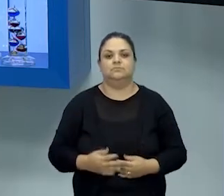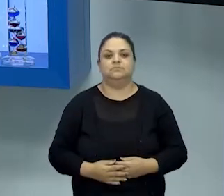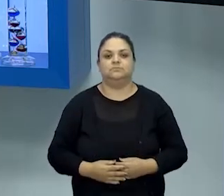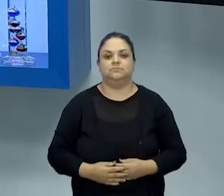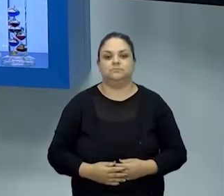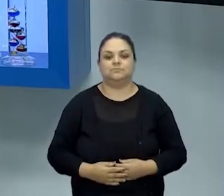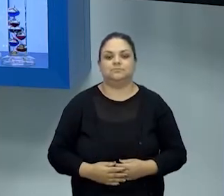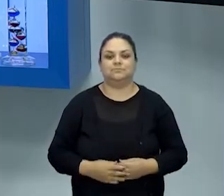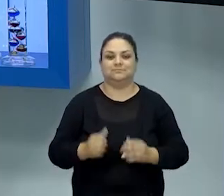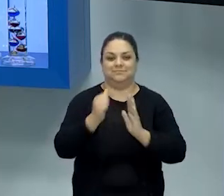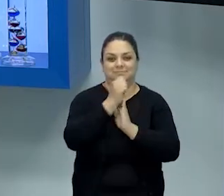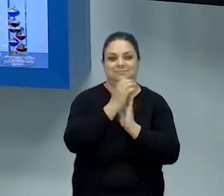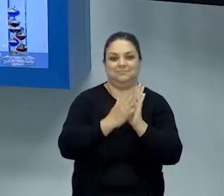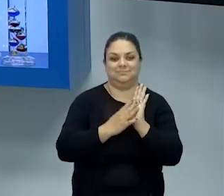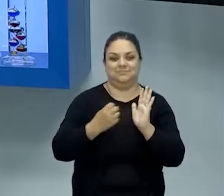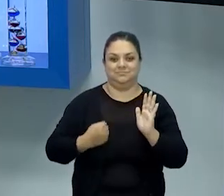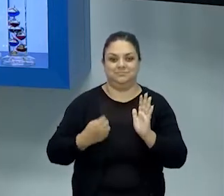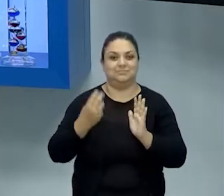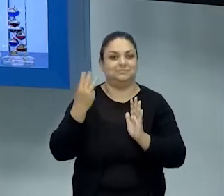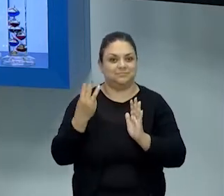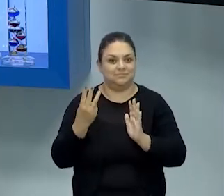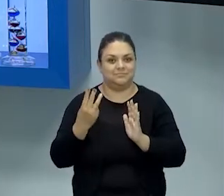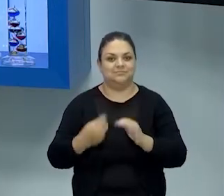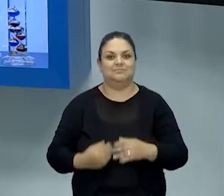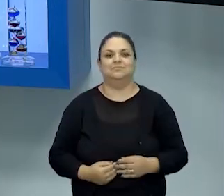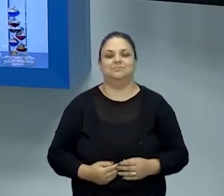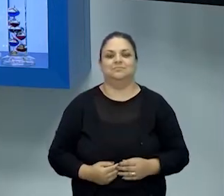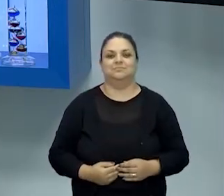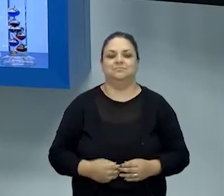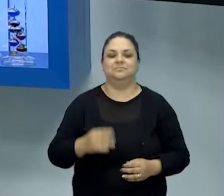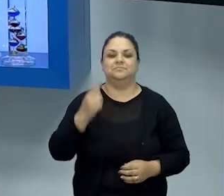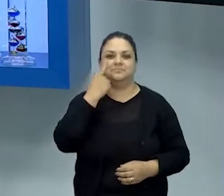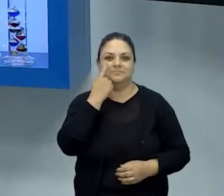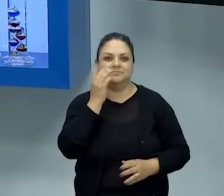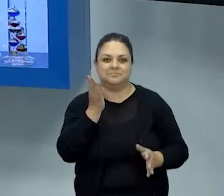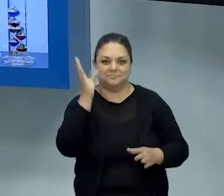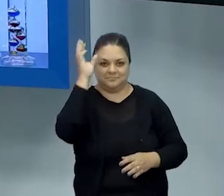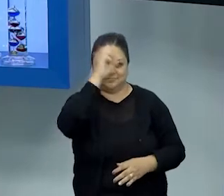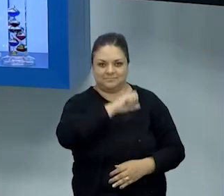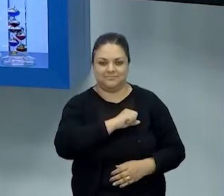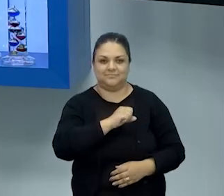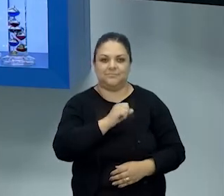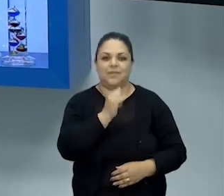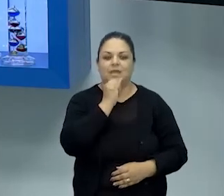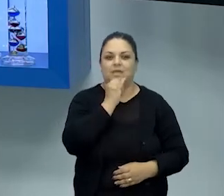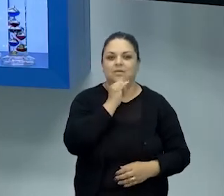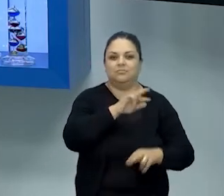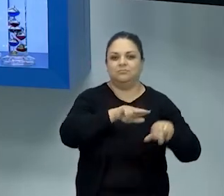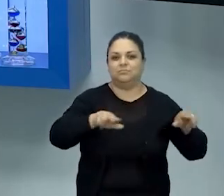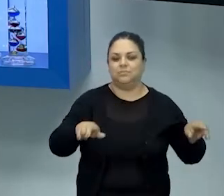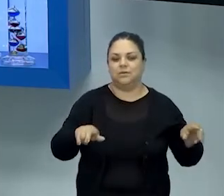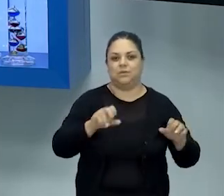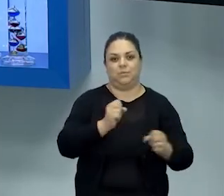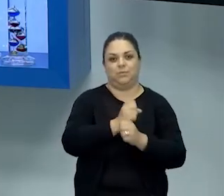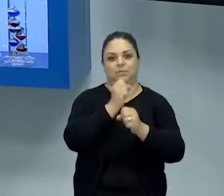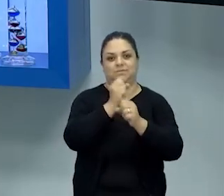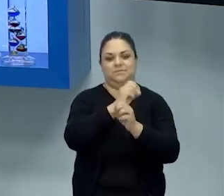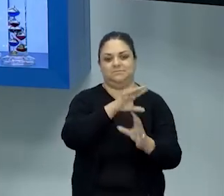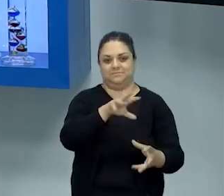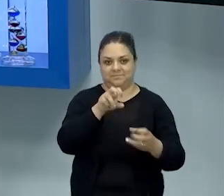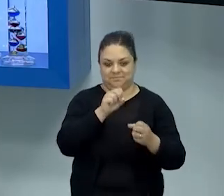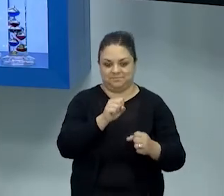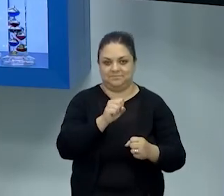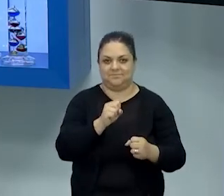da atividade 3, né? A gente viu aí os exemplos de construções sustentáveis, né? E eu pedi aí para